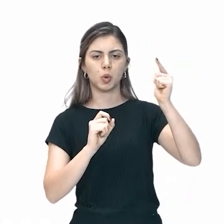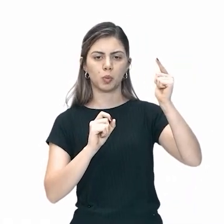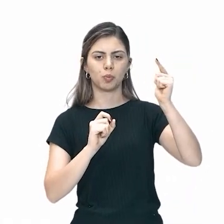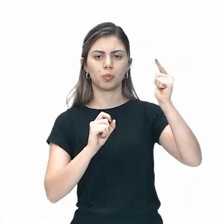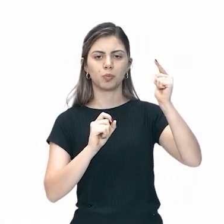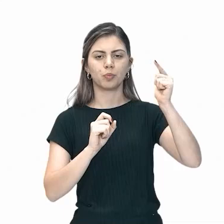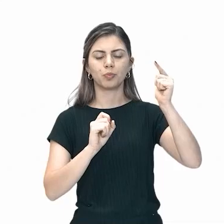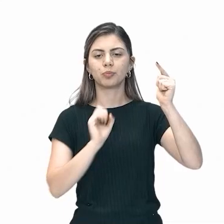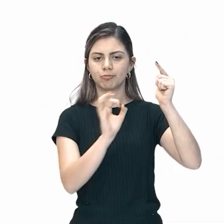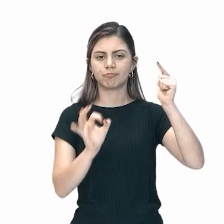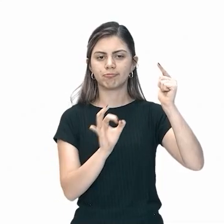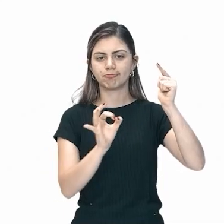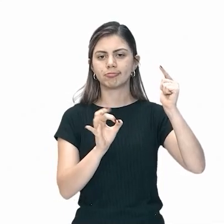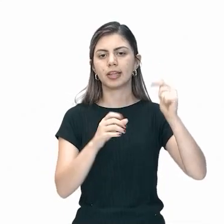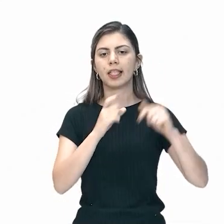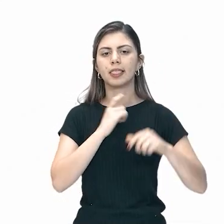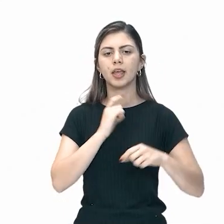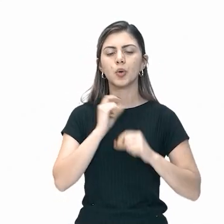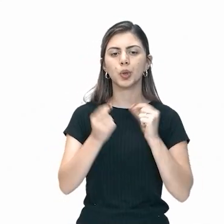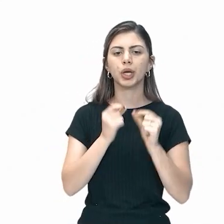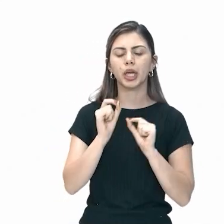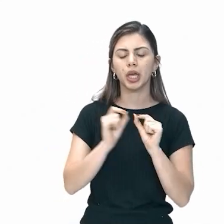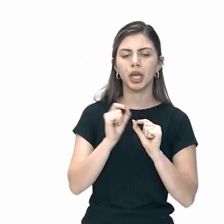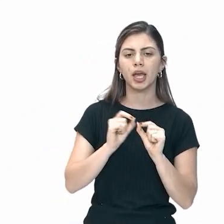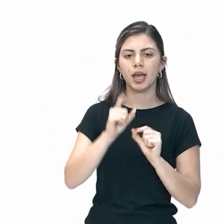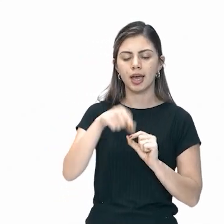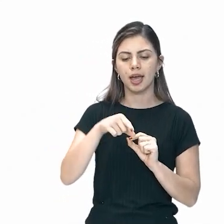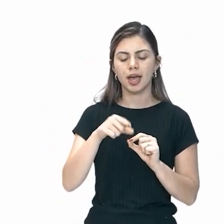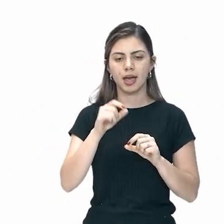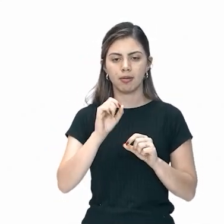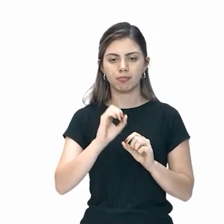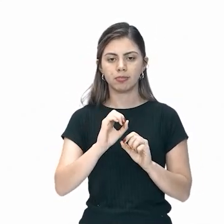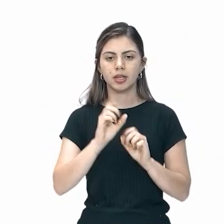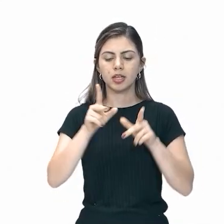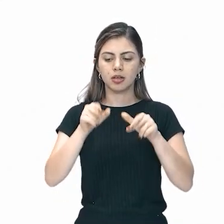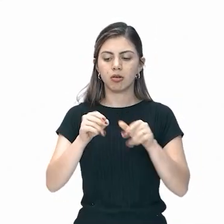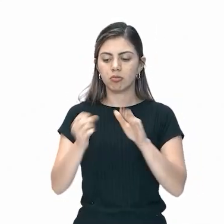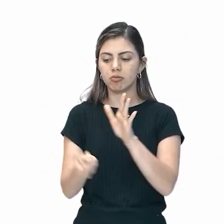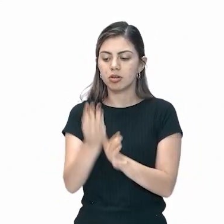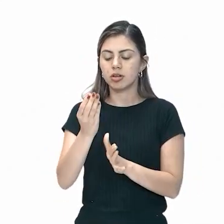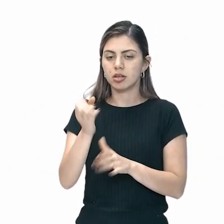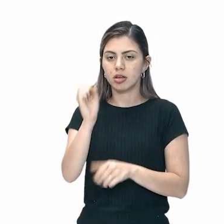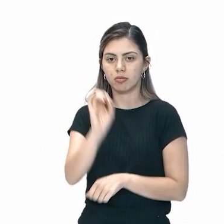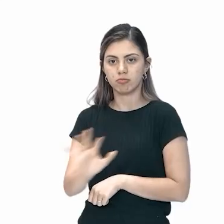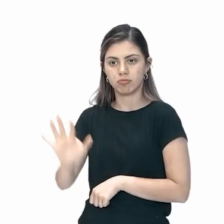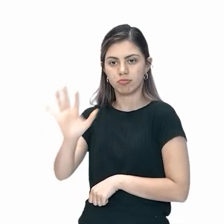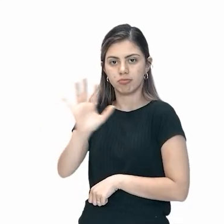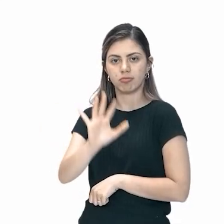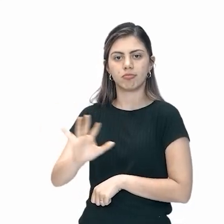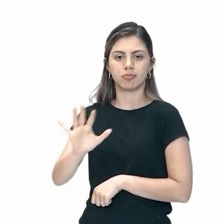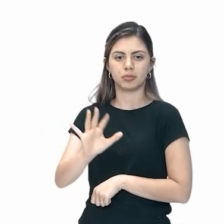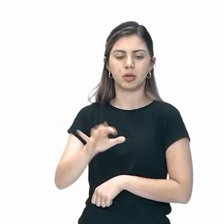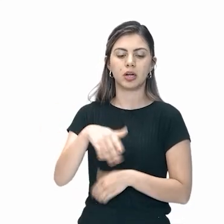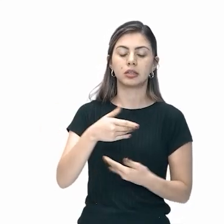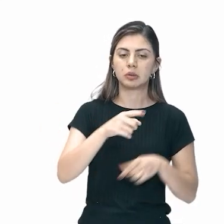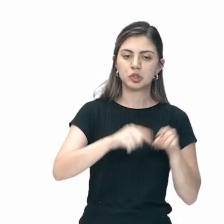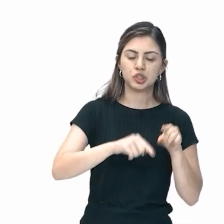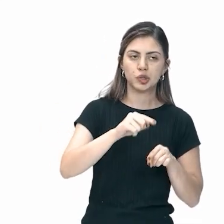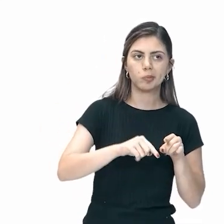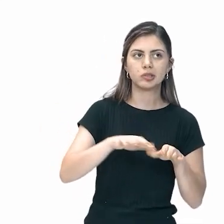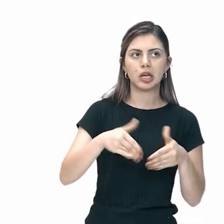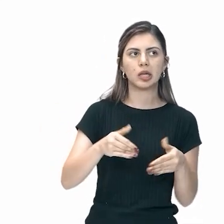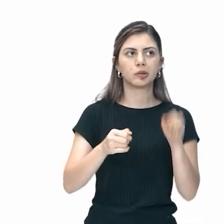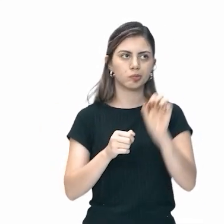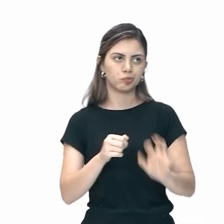radiação, ela vai ser manipulada para criar uma representação visual de objetos ou de